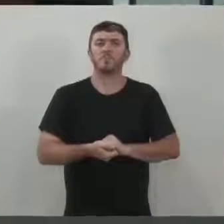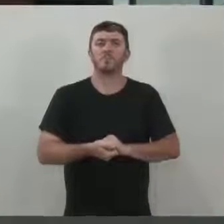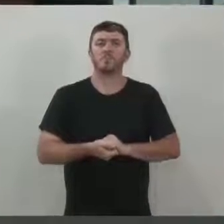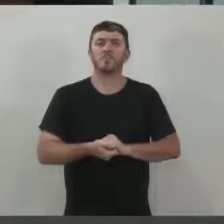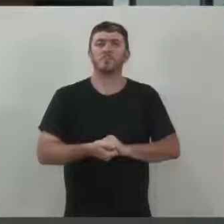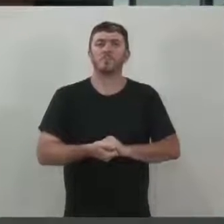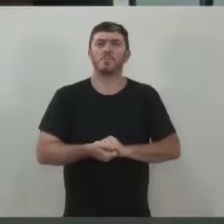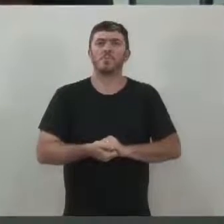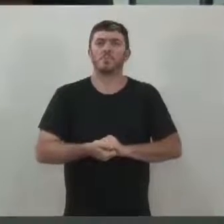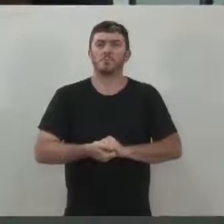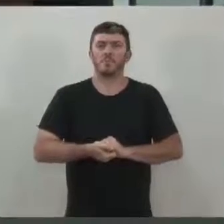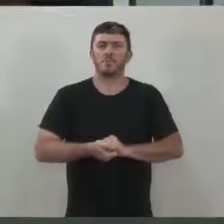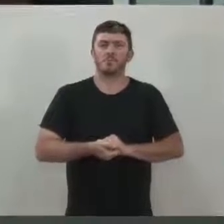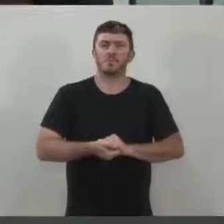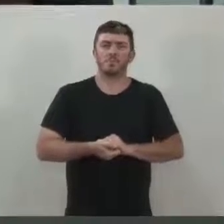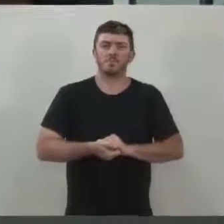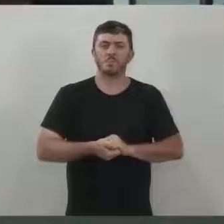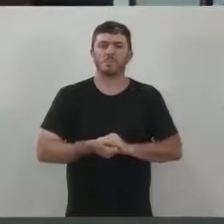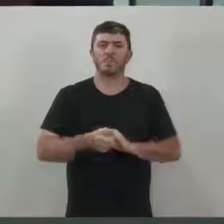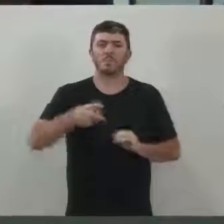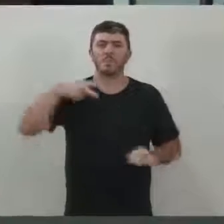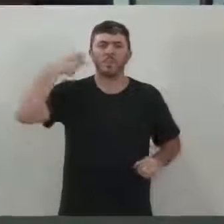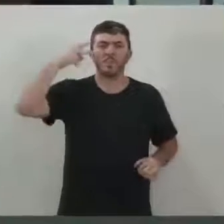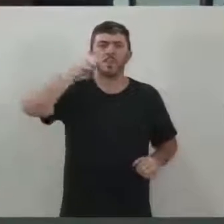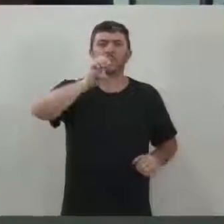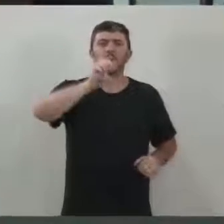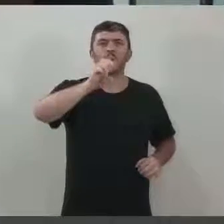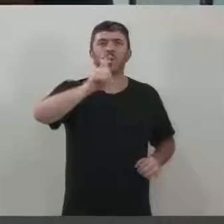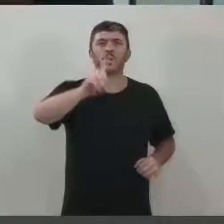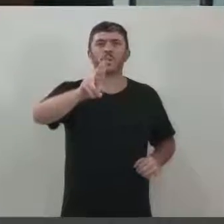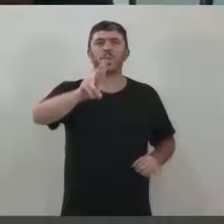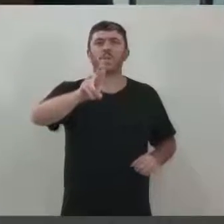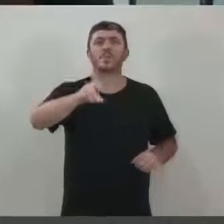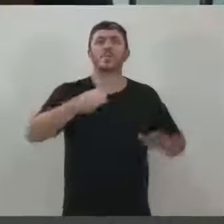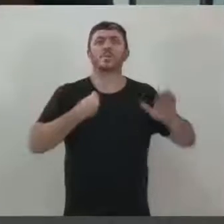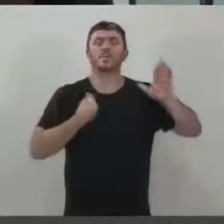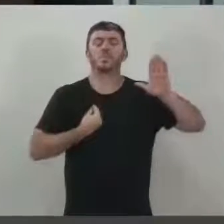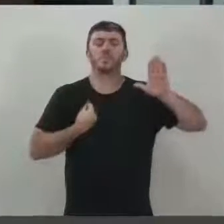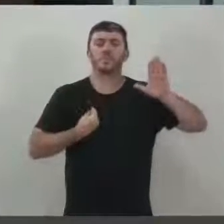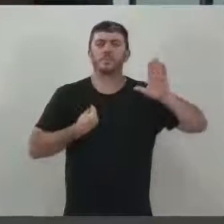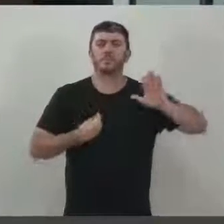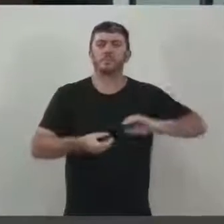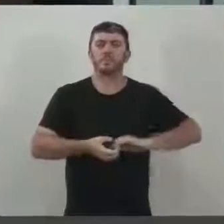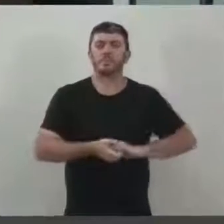Ele estava aí? Vereadora Dugelme. Presente.